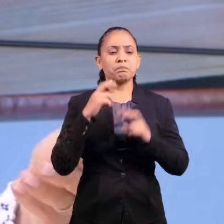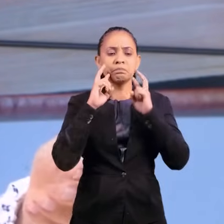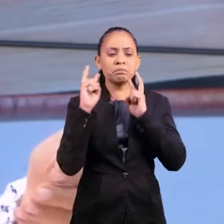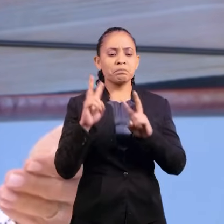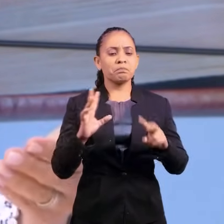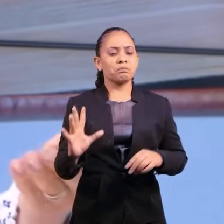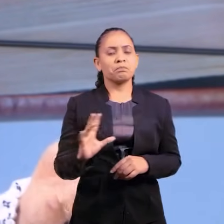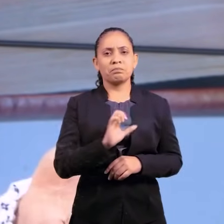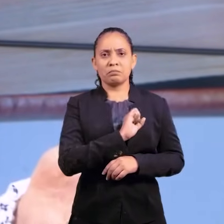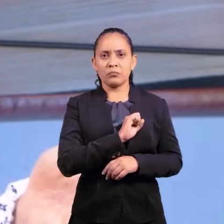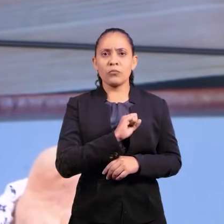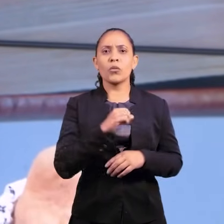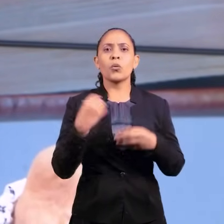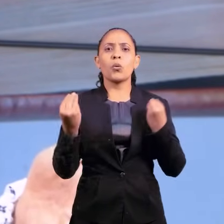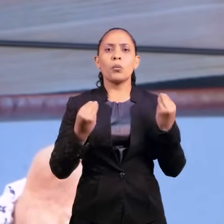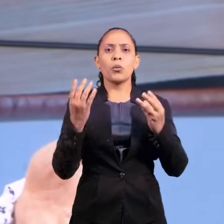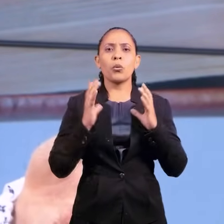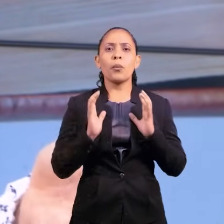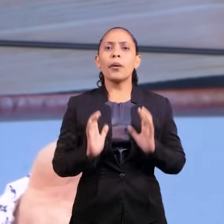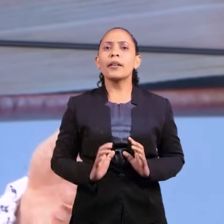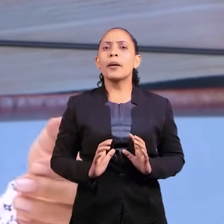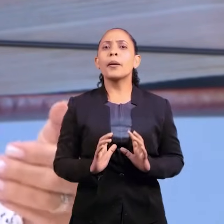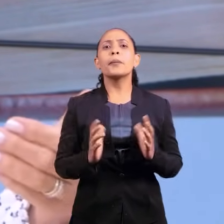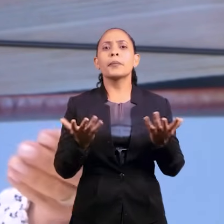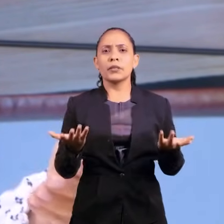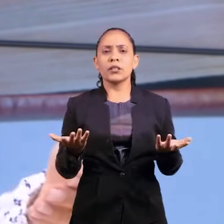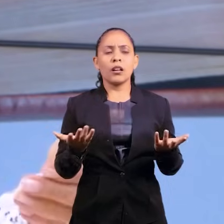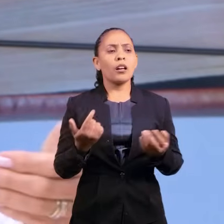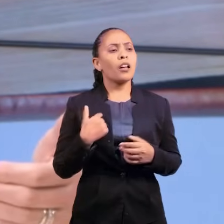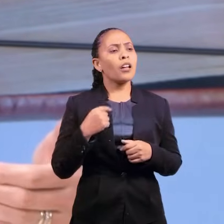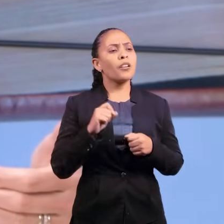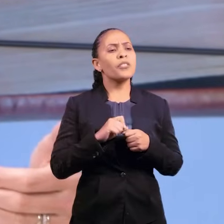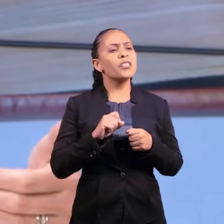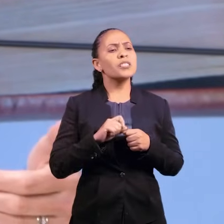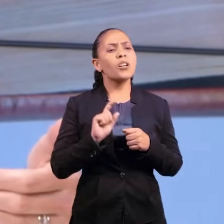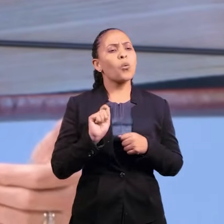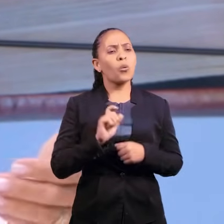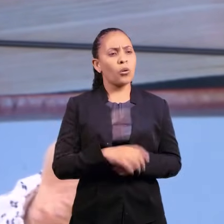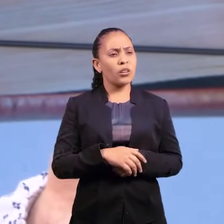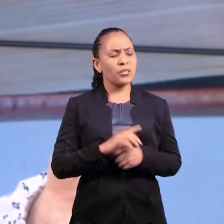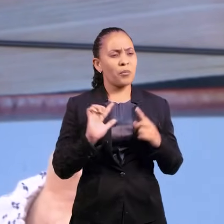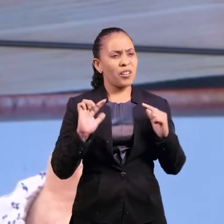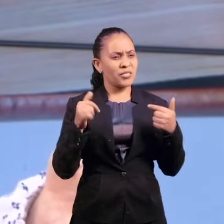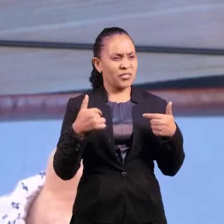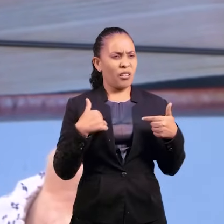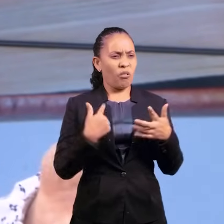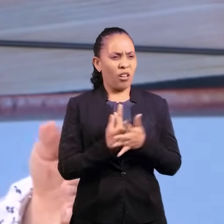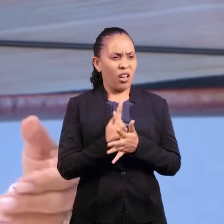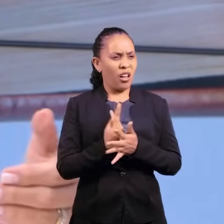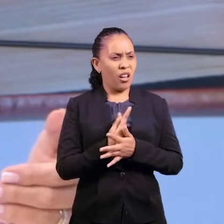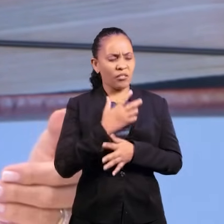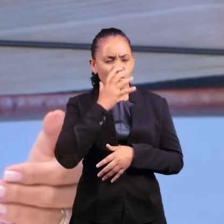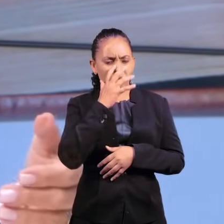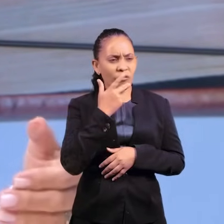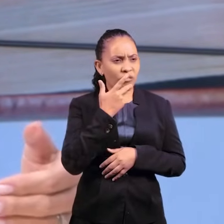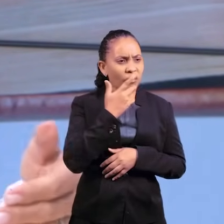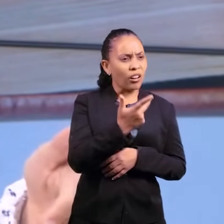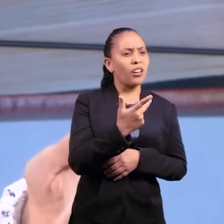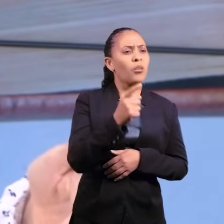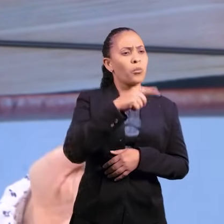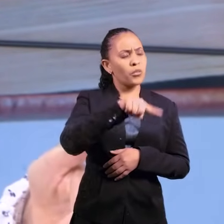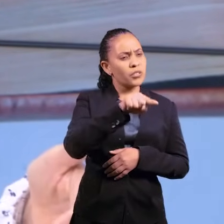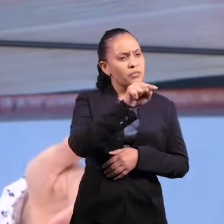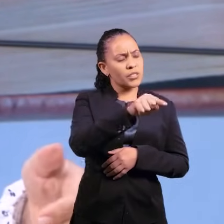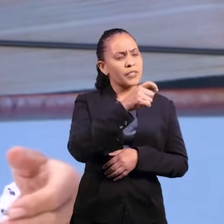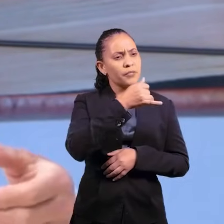levou ele a se comportar desse jeito? Meu querido, o que eu fiz? Eu fiz alguma coisa que te ofendeu? Fiz alguma coisa que